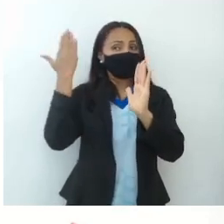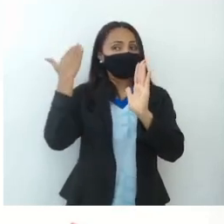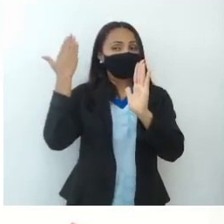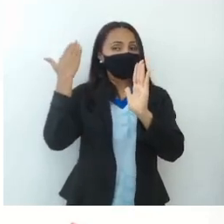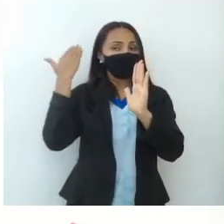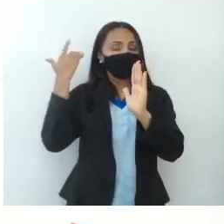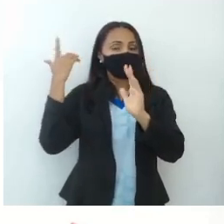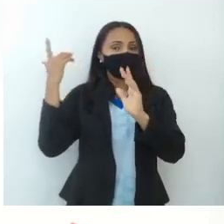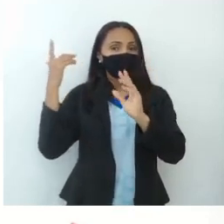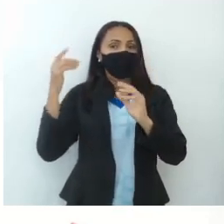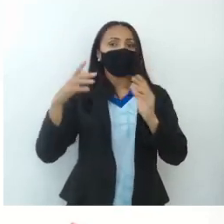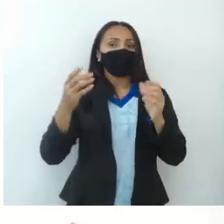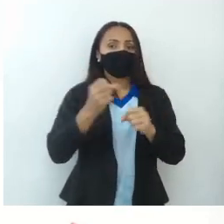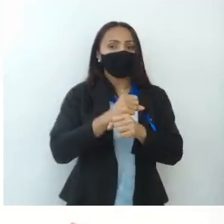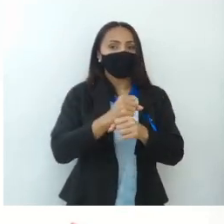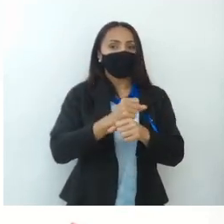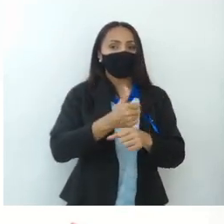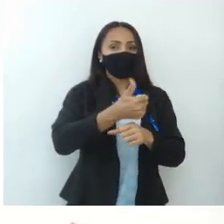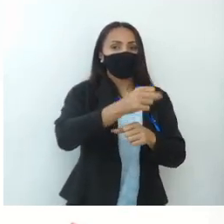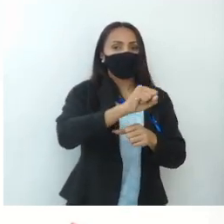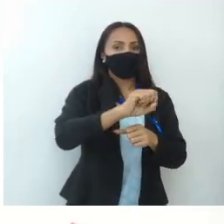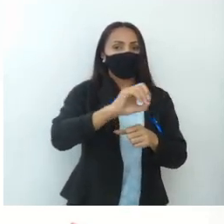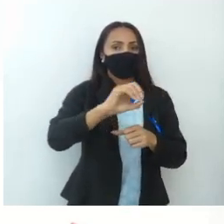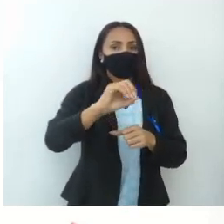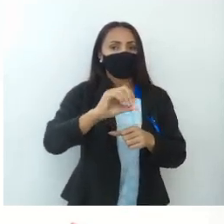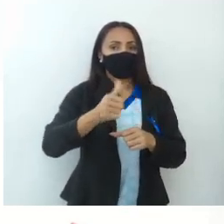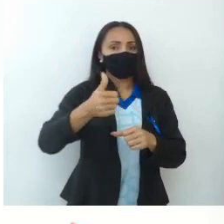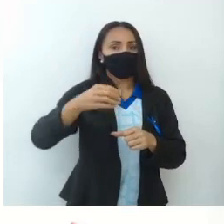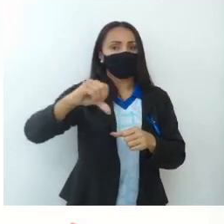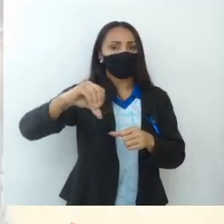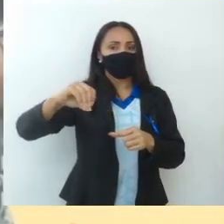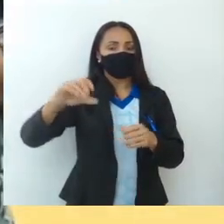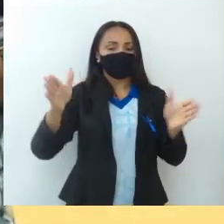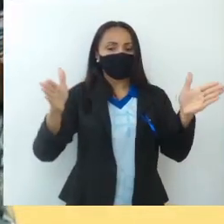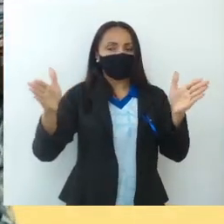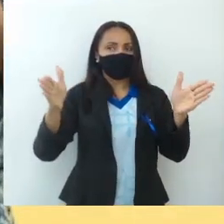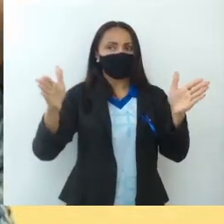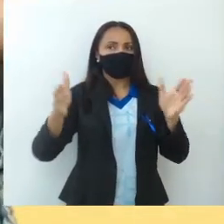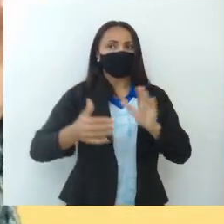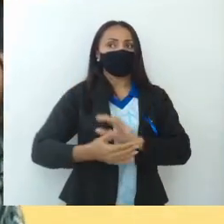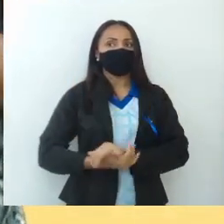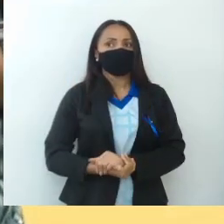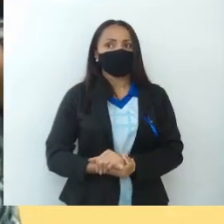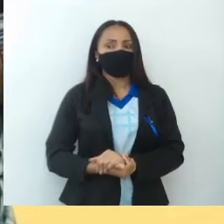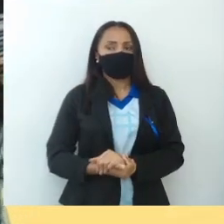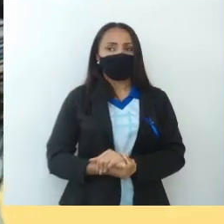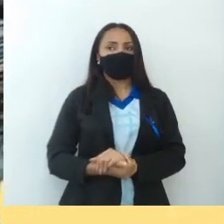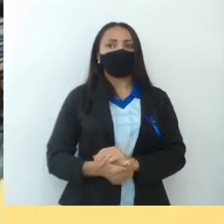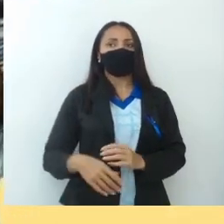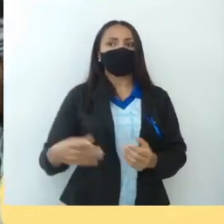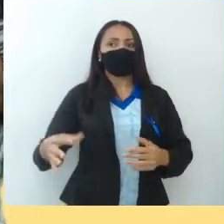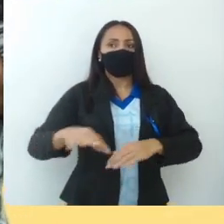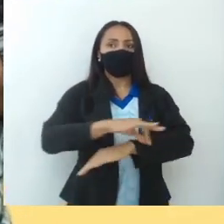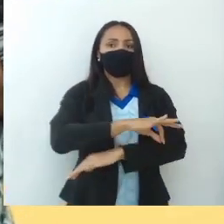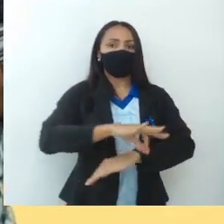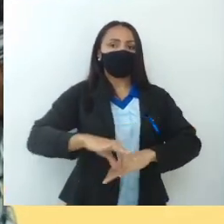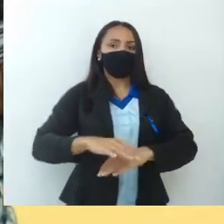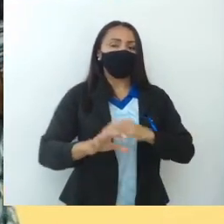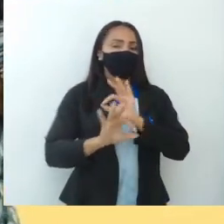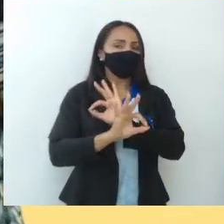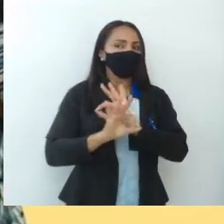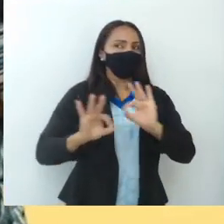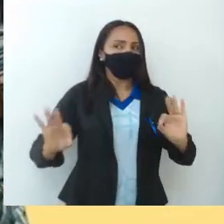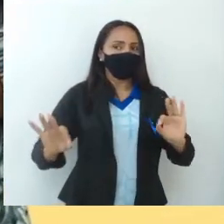dos anos de 1800, 1900, na verdade. É que na antiga Rua Formosa, também isso, chamada, né? Também chamada Rua Formosa.